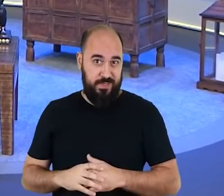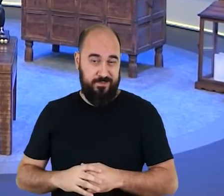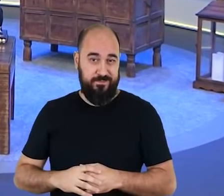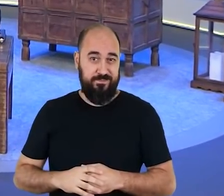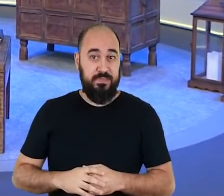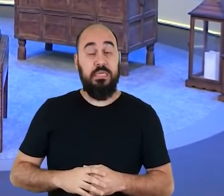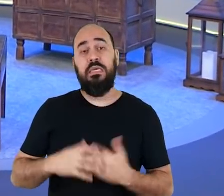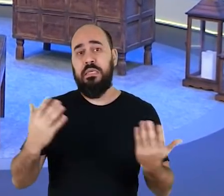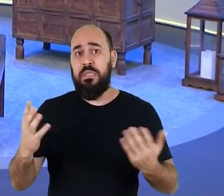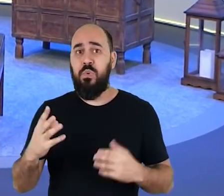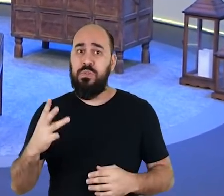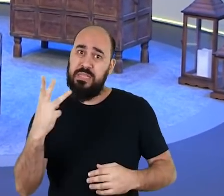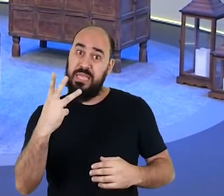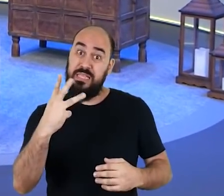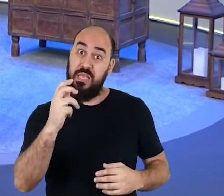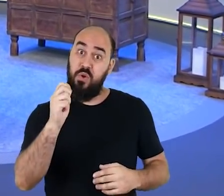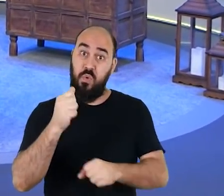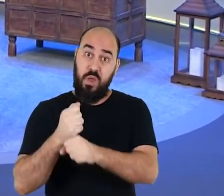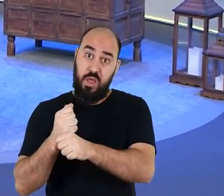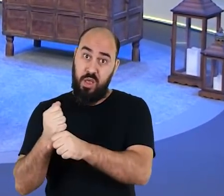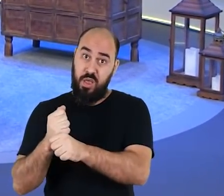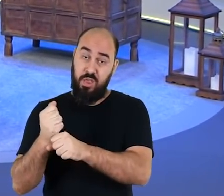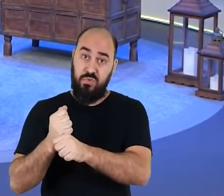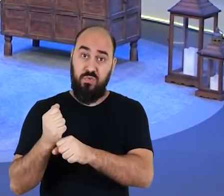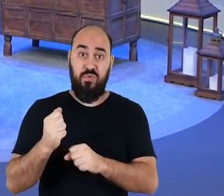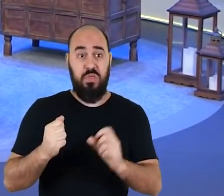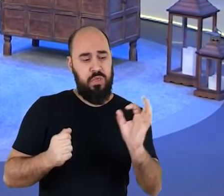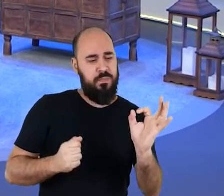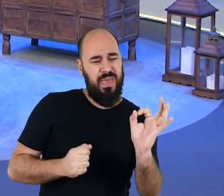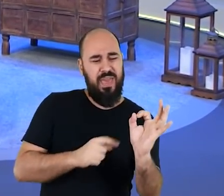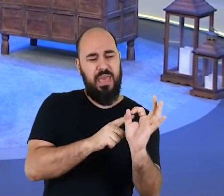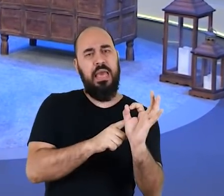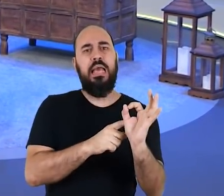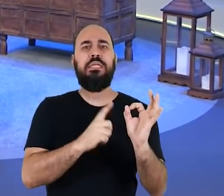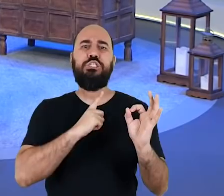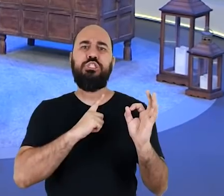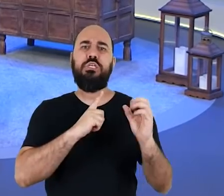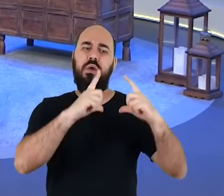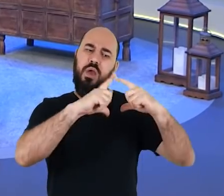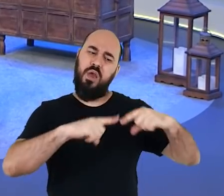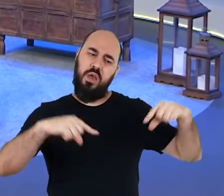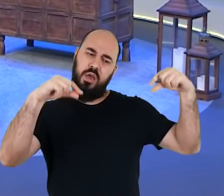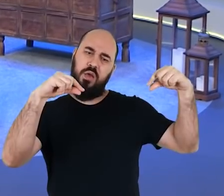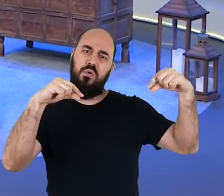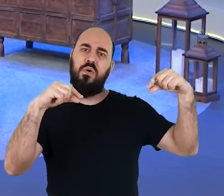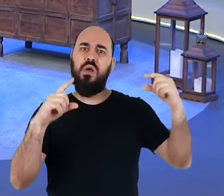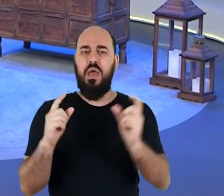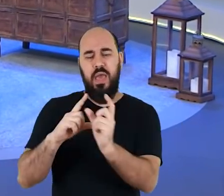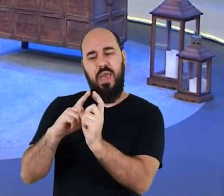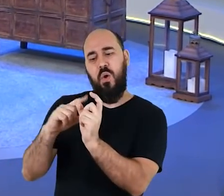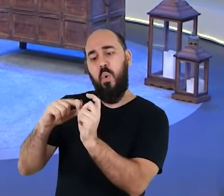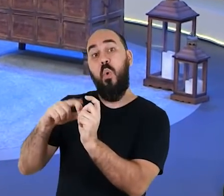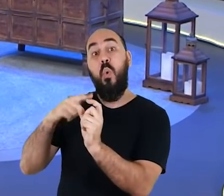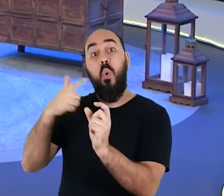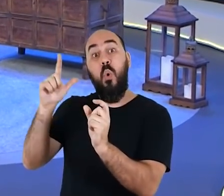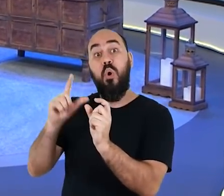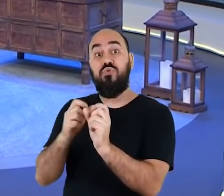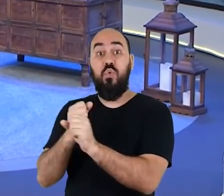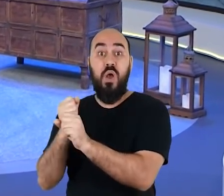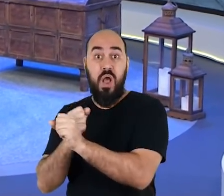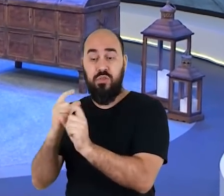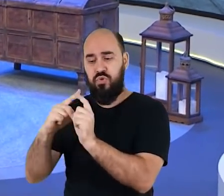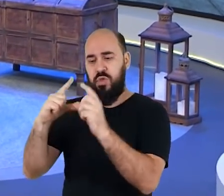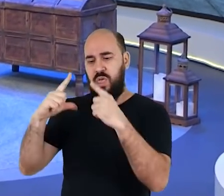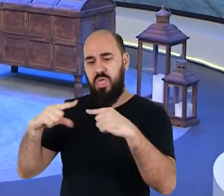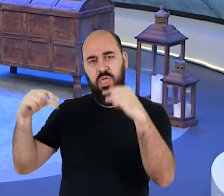Israel diferenciavam-se pelo tamanho da ânfora, que tinha às vezes uma tampa distorcida ou decorada. Agora, o